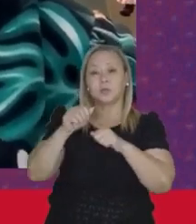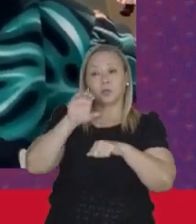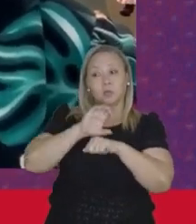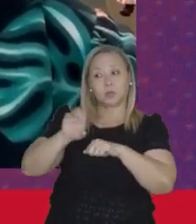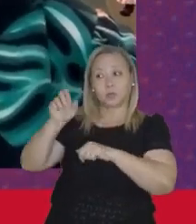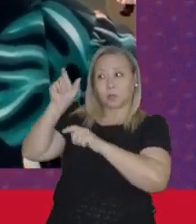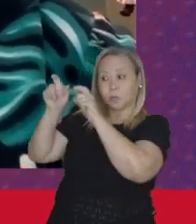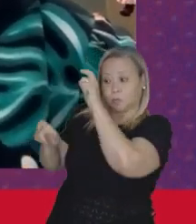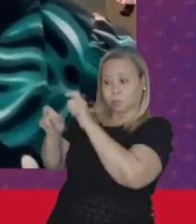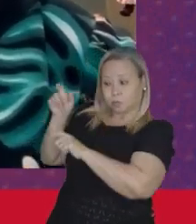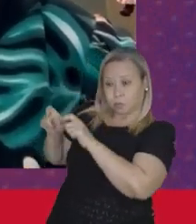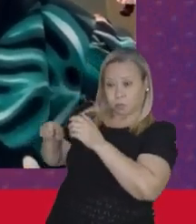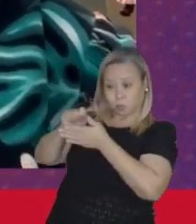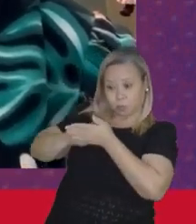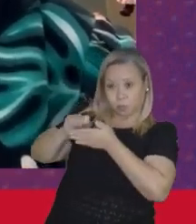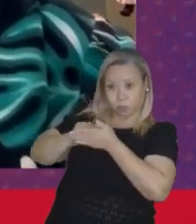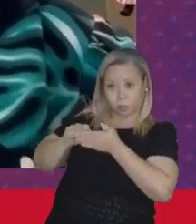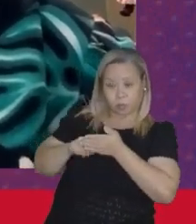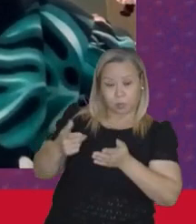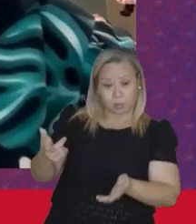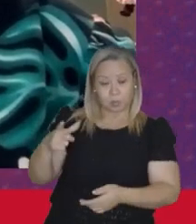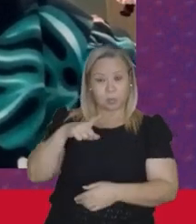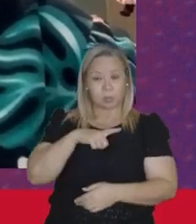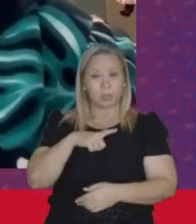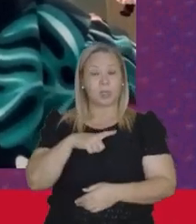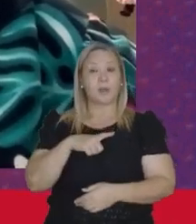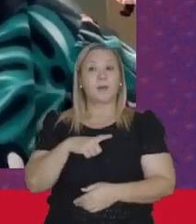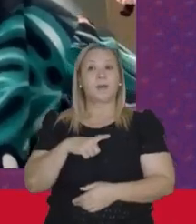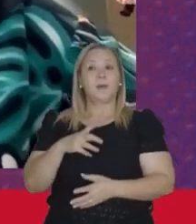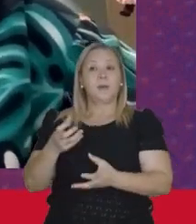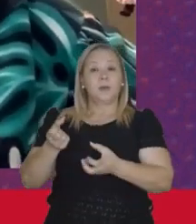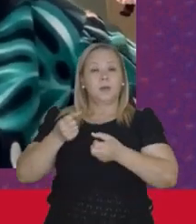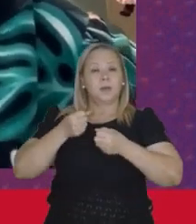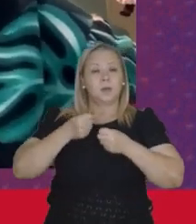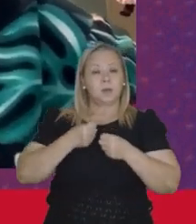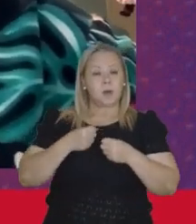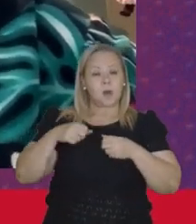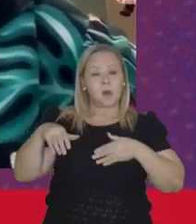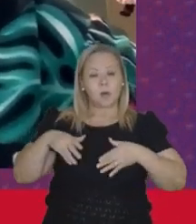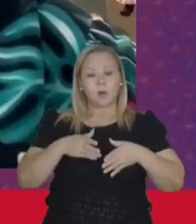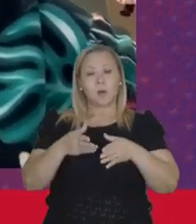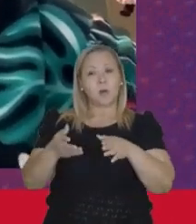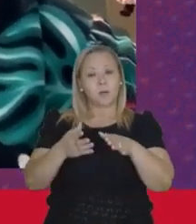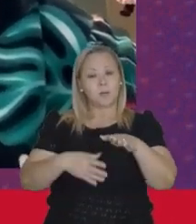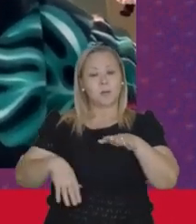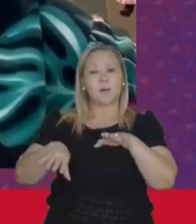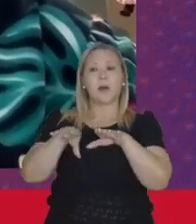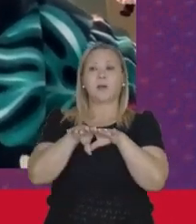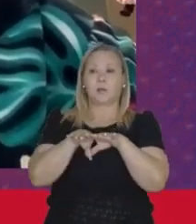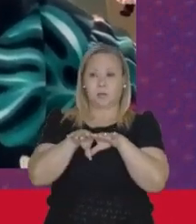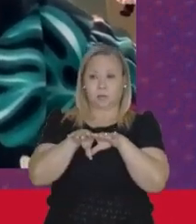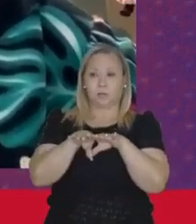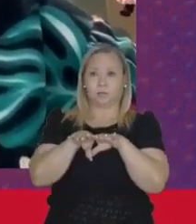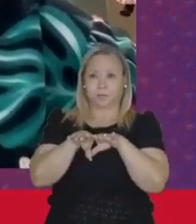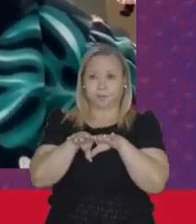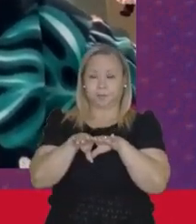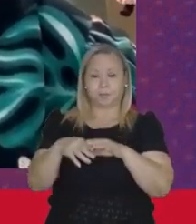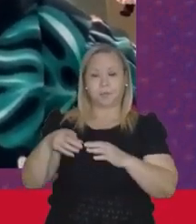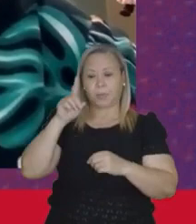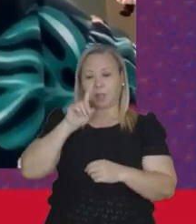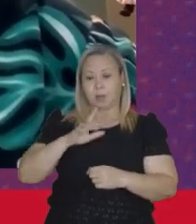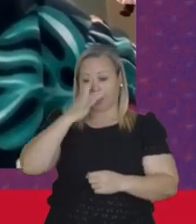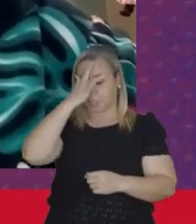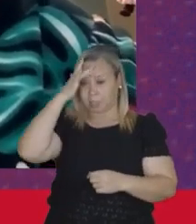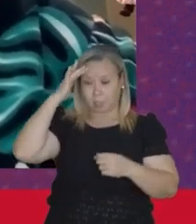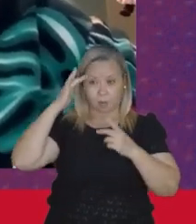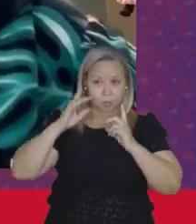constituintes, que tomou como caminho a inclusão do direito da pessoa